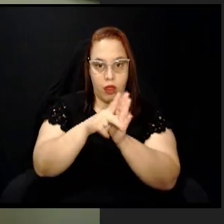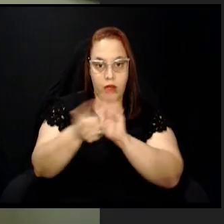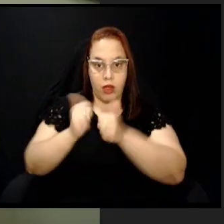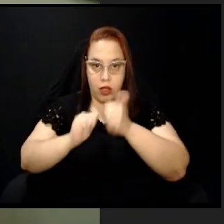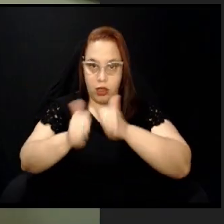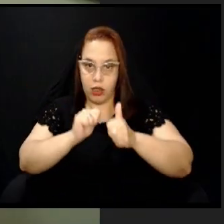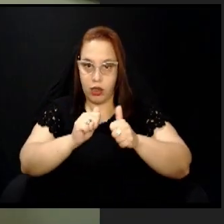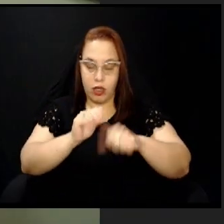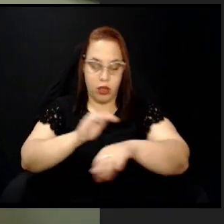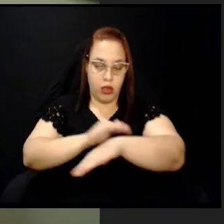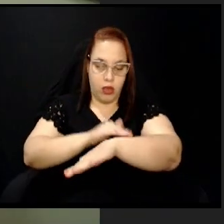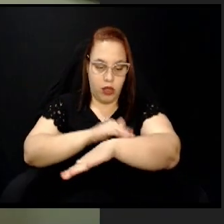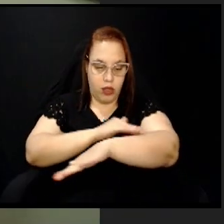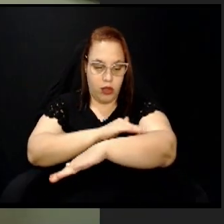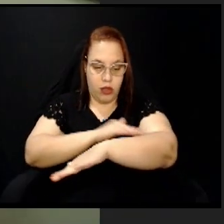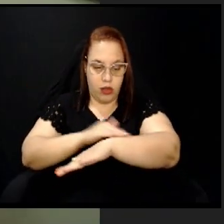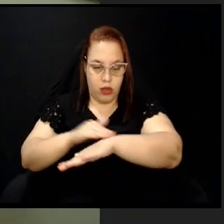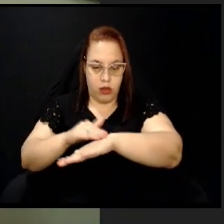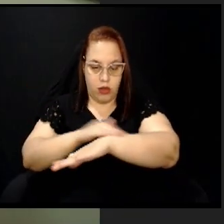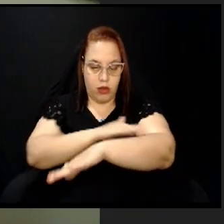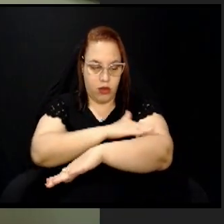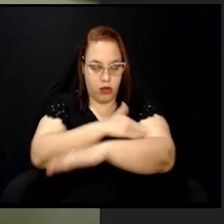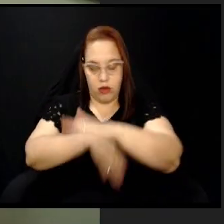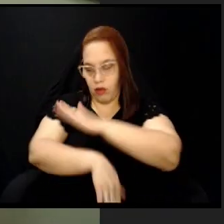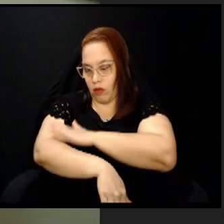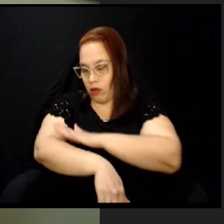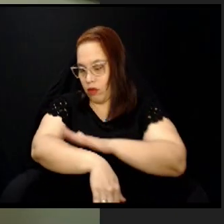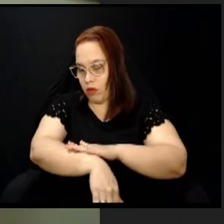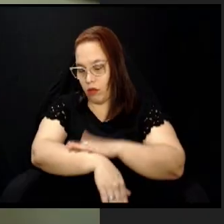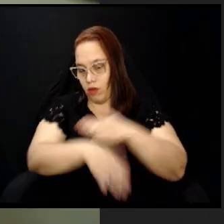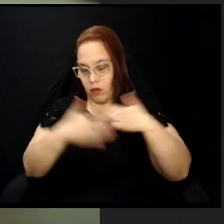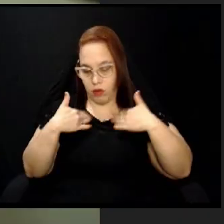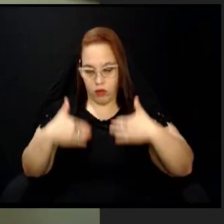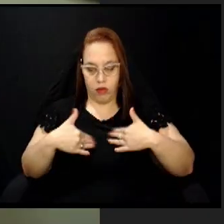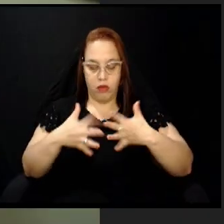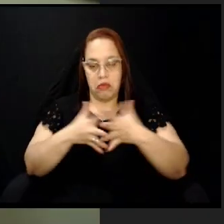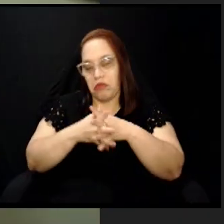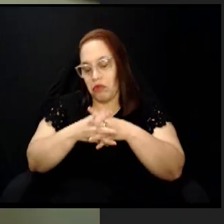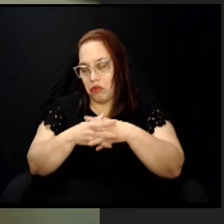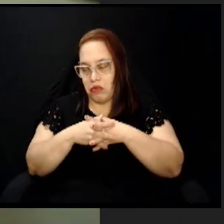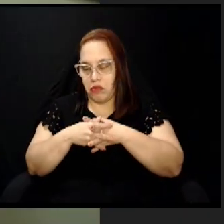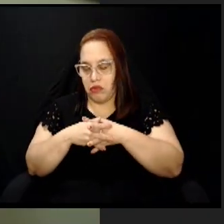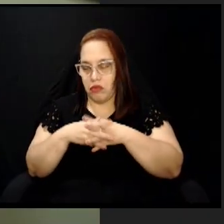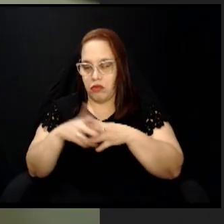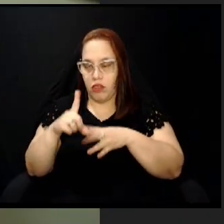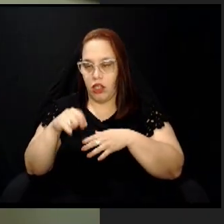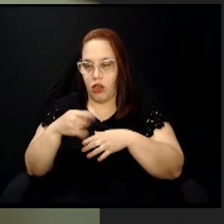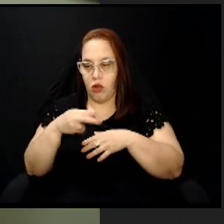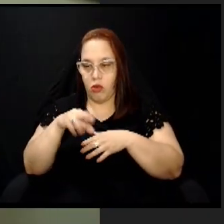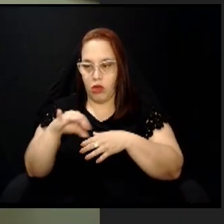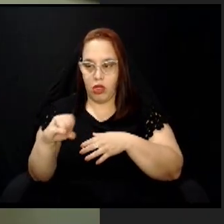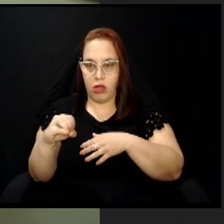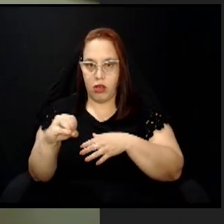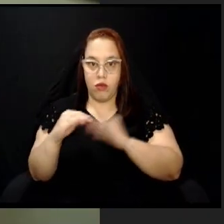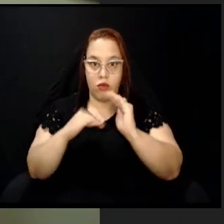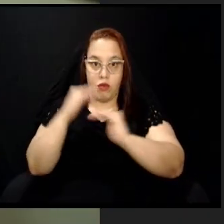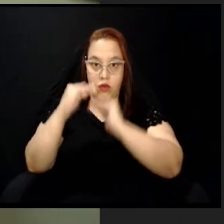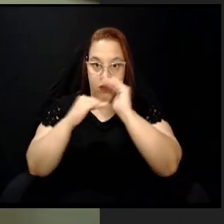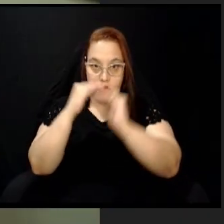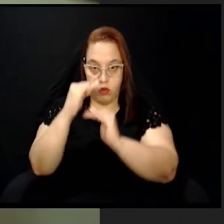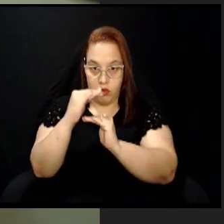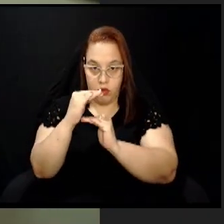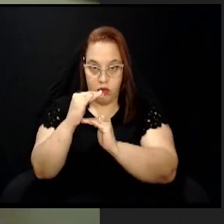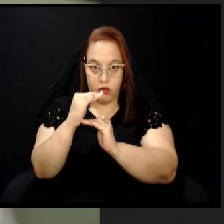análise no tecido, em tecidos que ainda têm condições, né, que não estão em decomposição muito avançada,